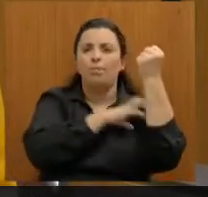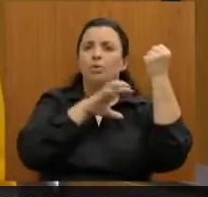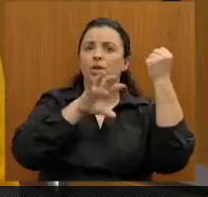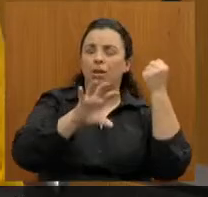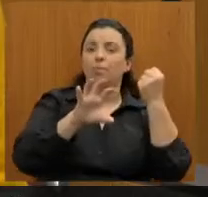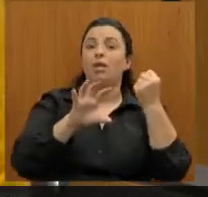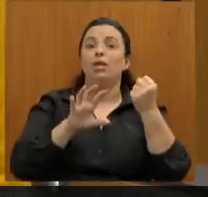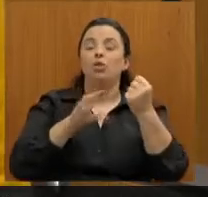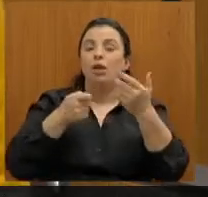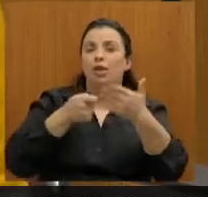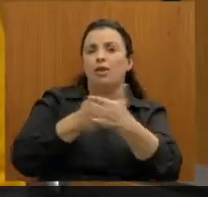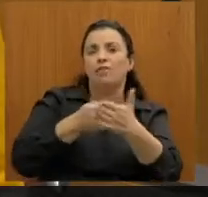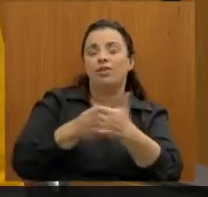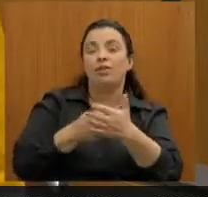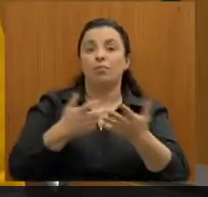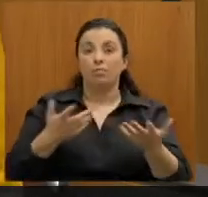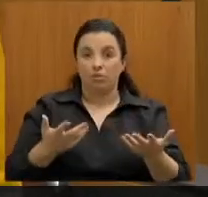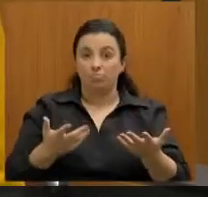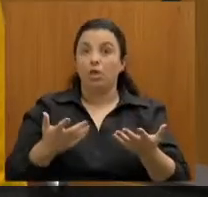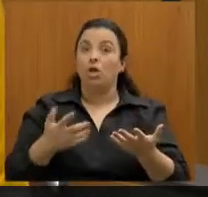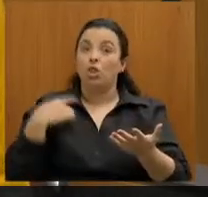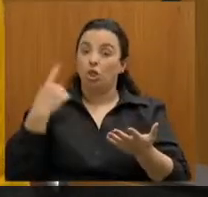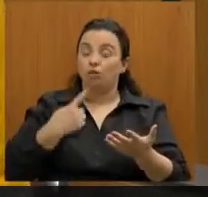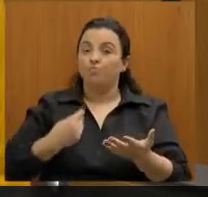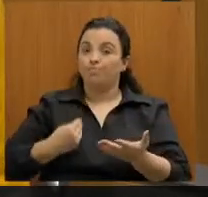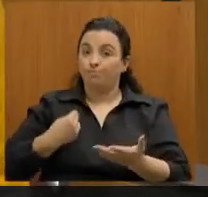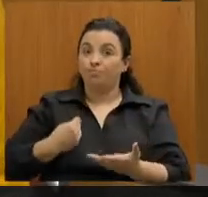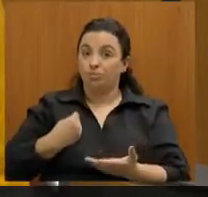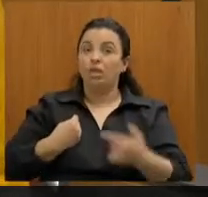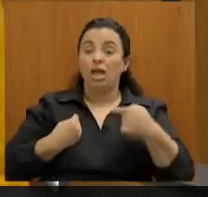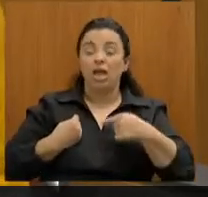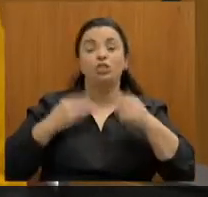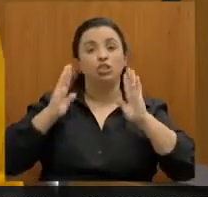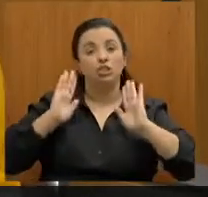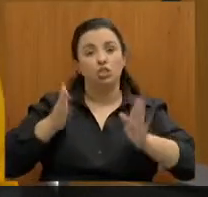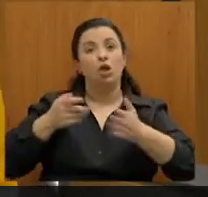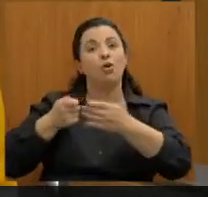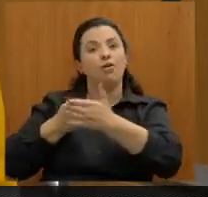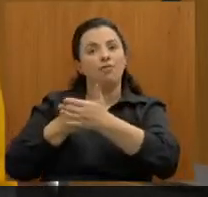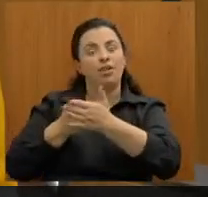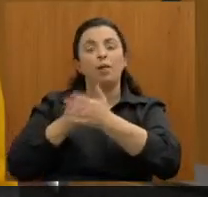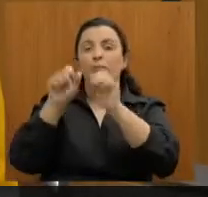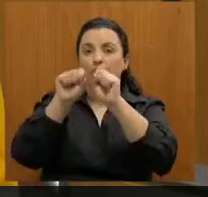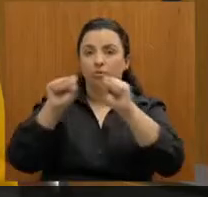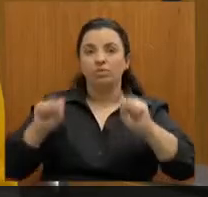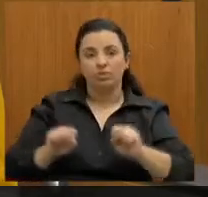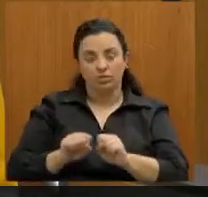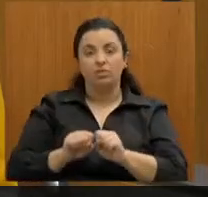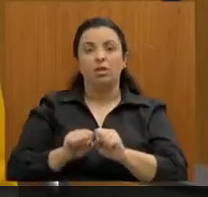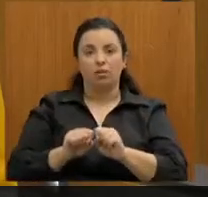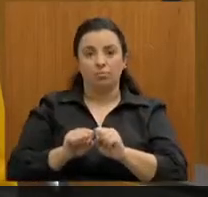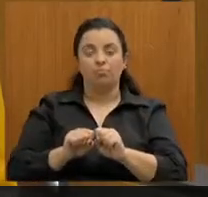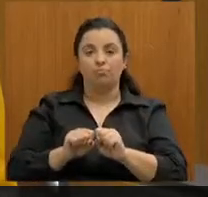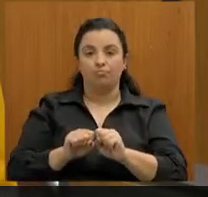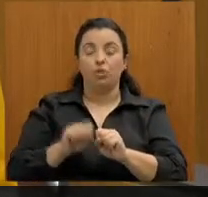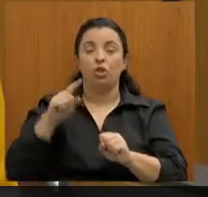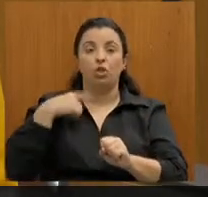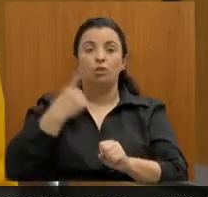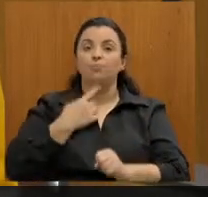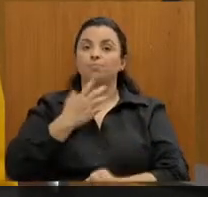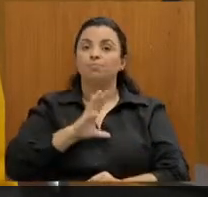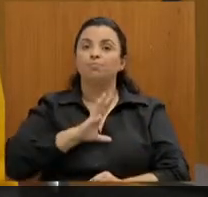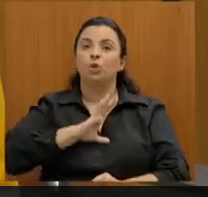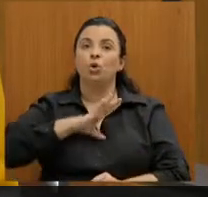porque a nossa existência por si só é um enfrentamento ao sistema é a nossa ousadia